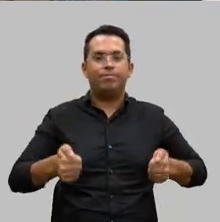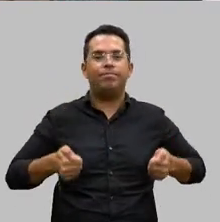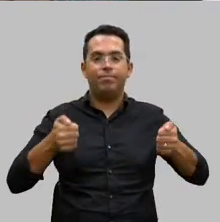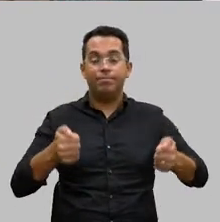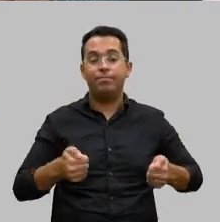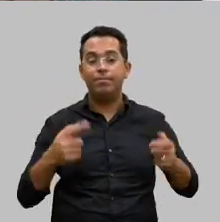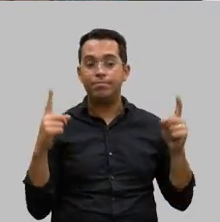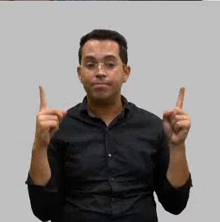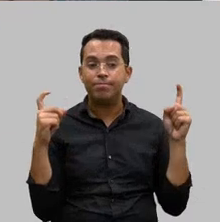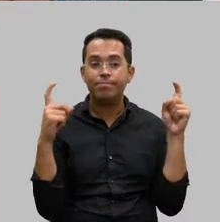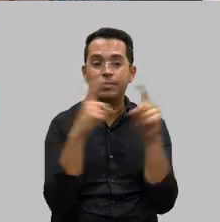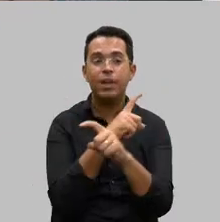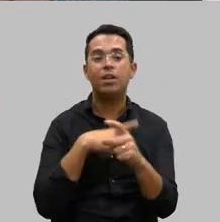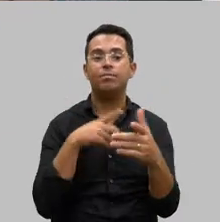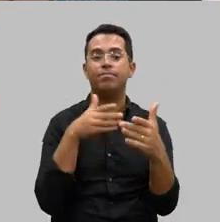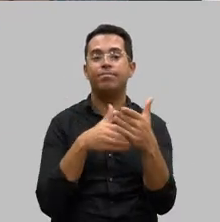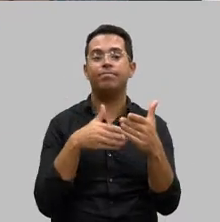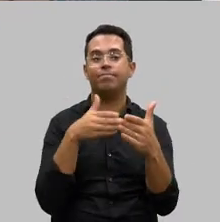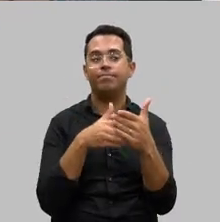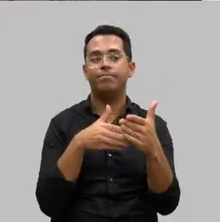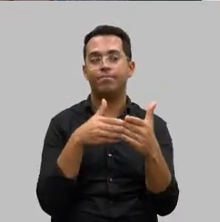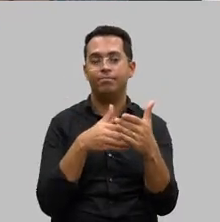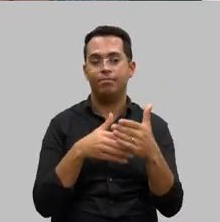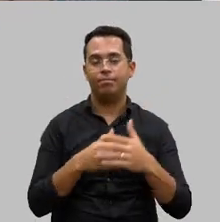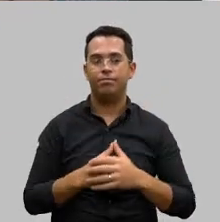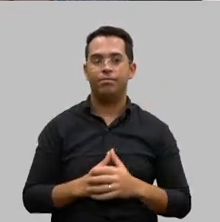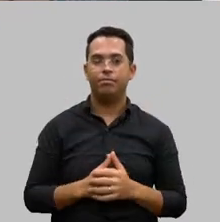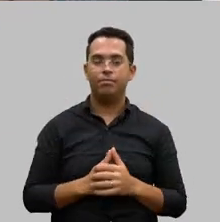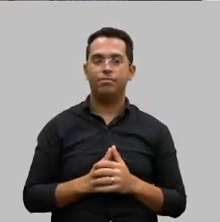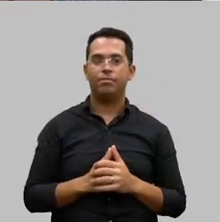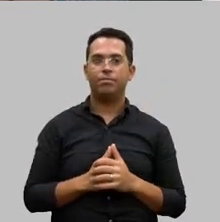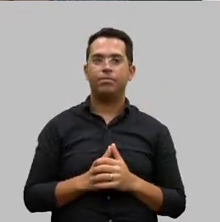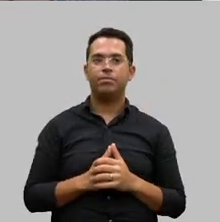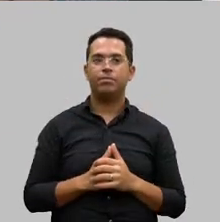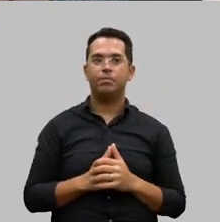então é de uma